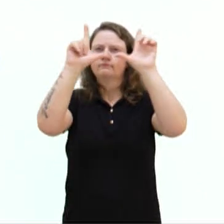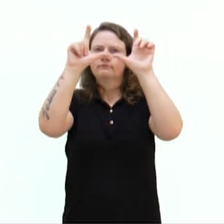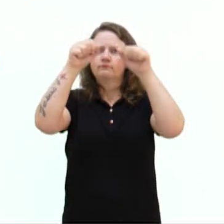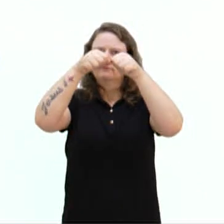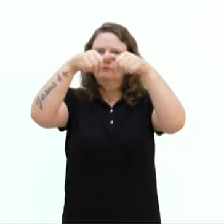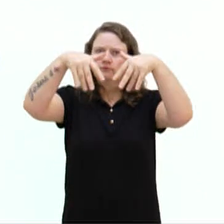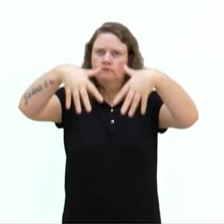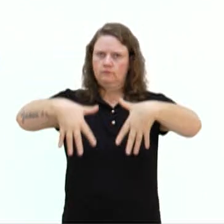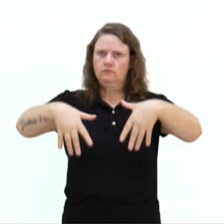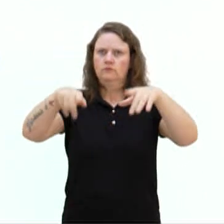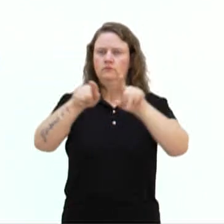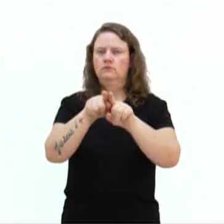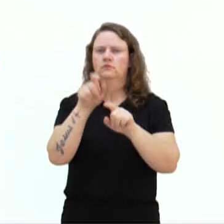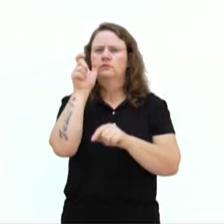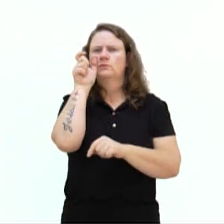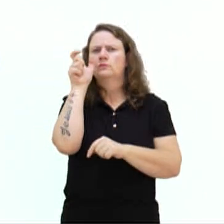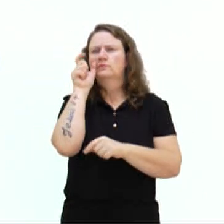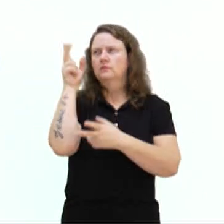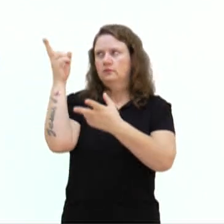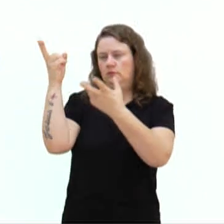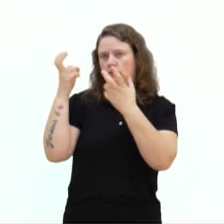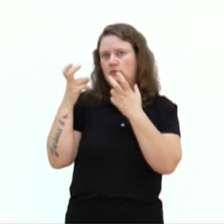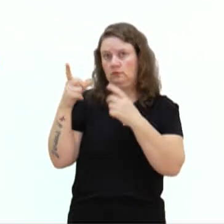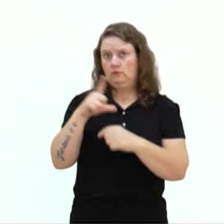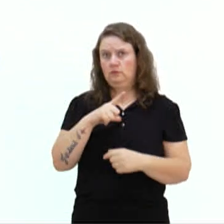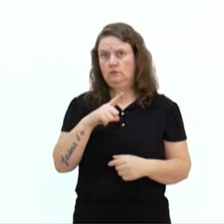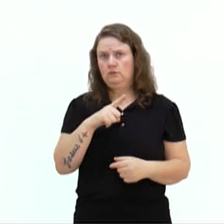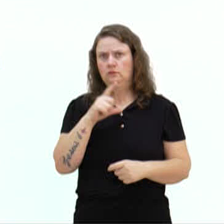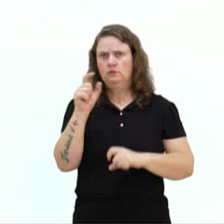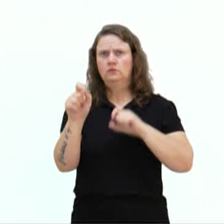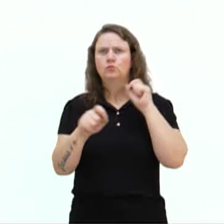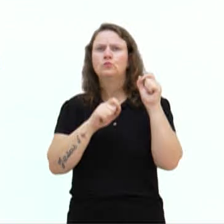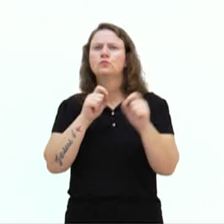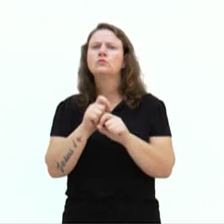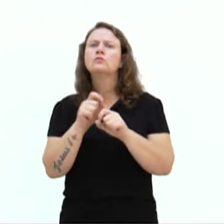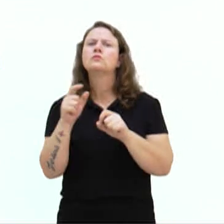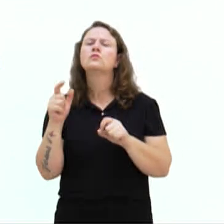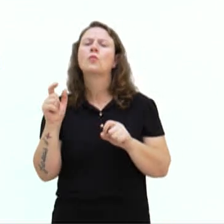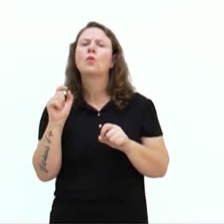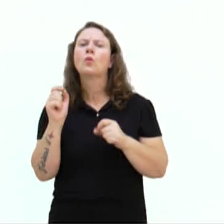fazem? Observe. Então, as palavras ou frases de ligação estão